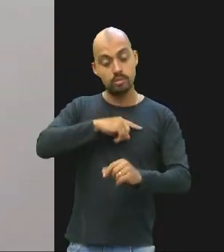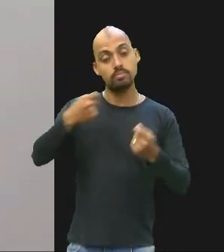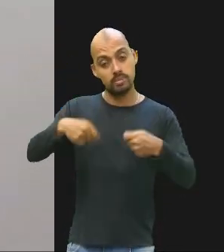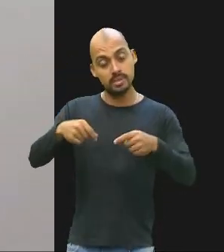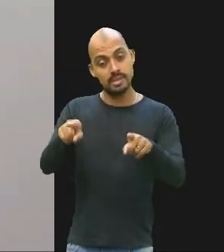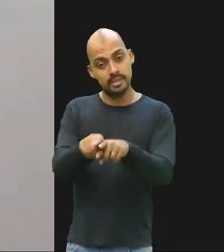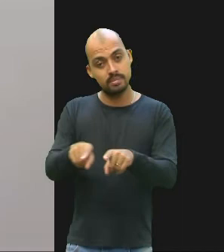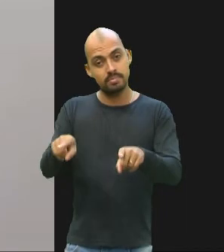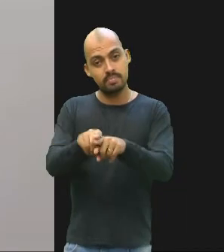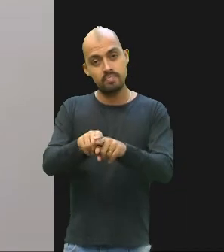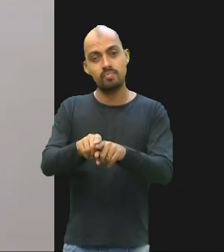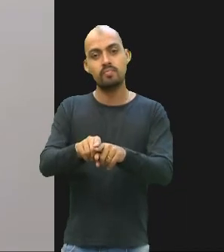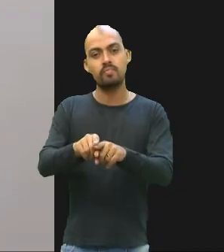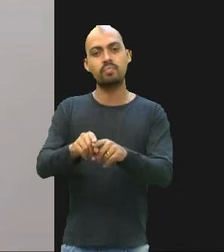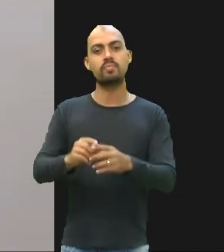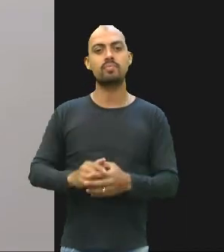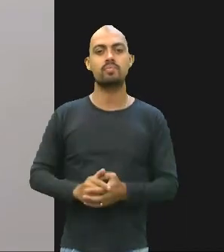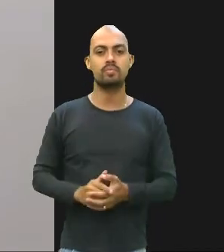de água, do ciclo